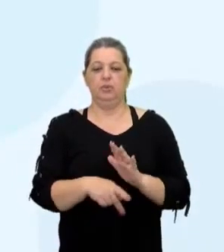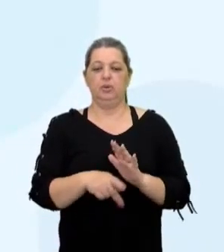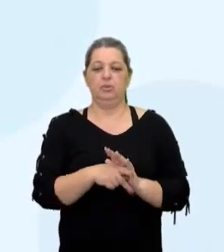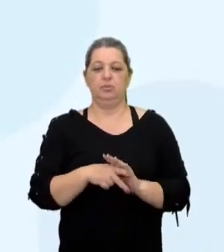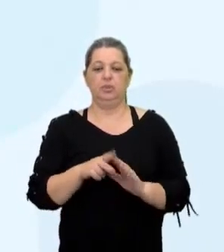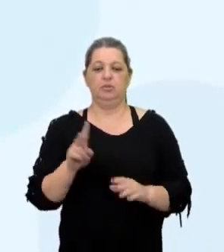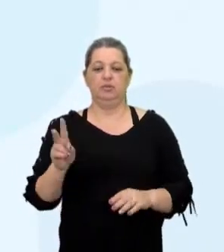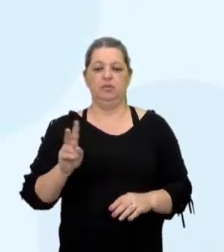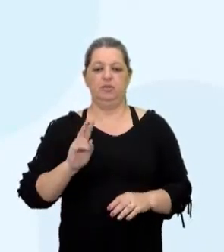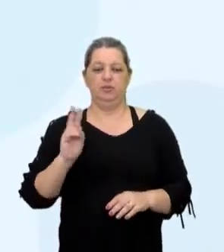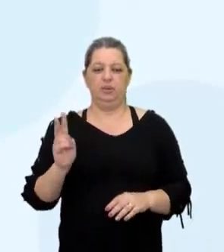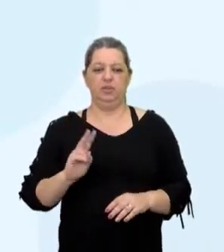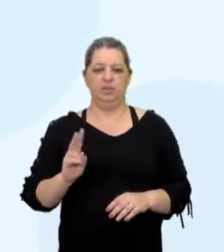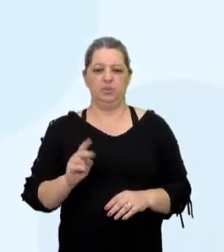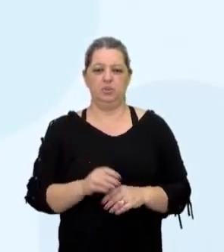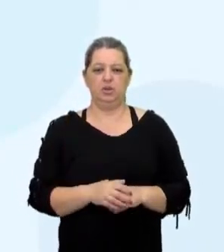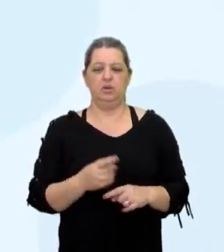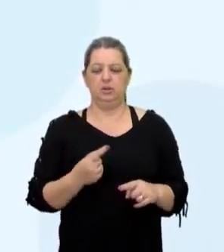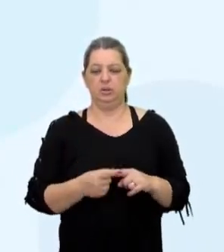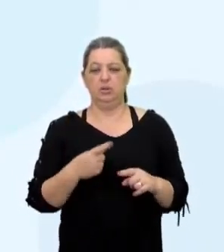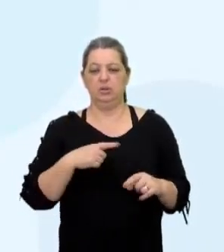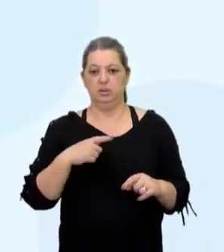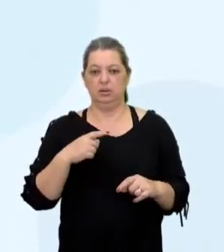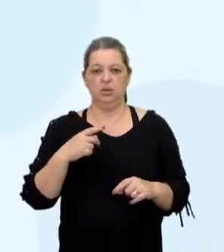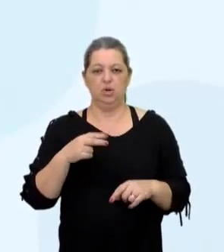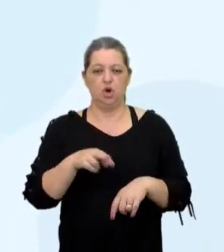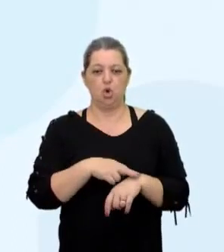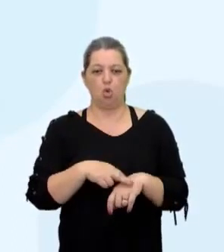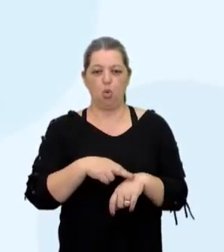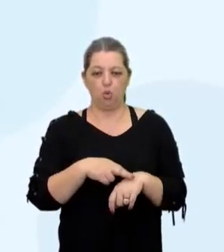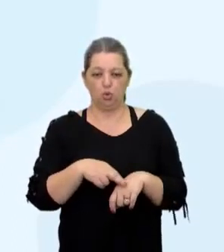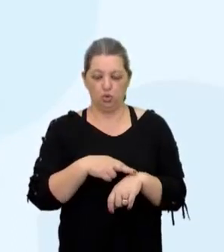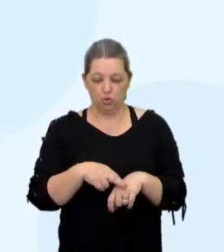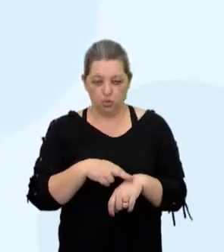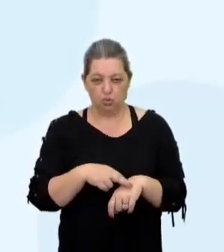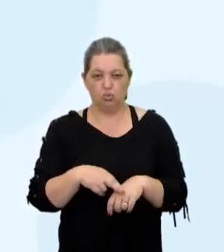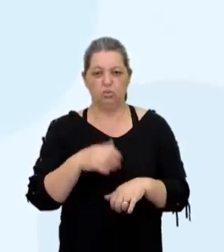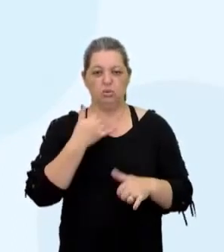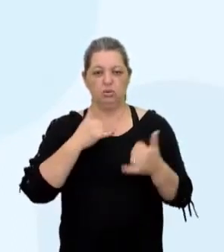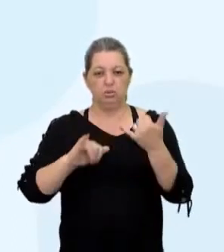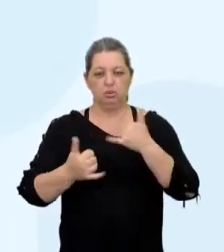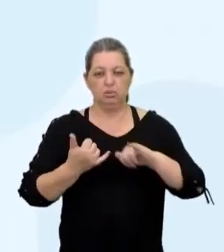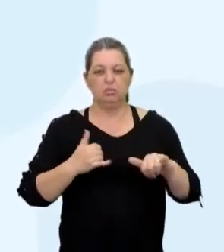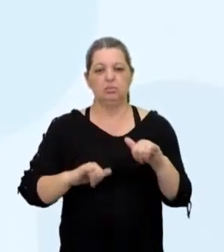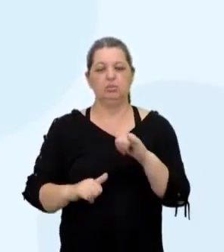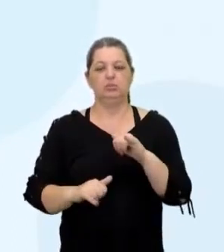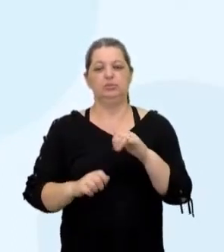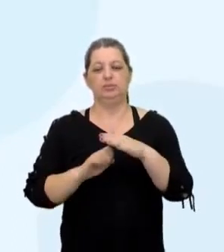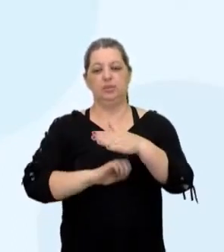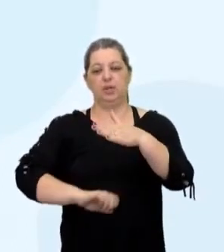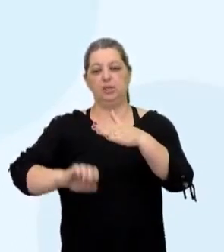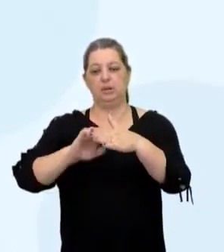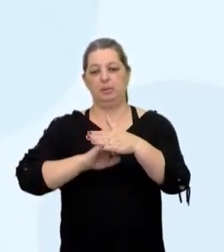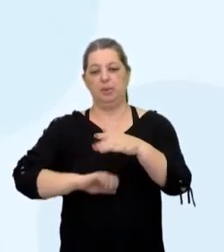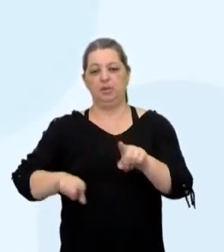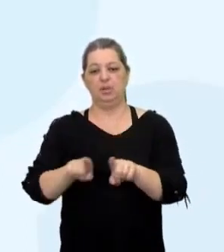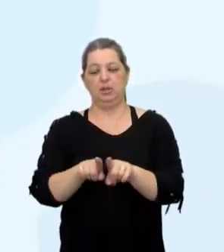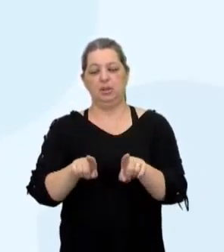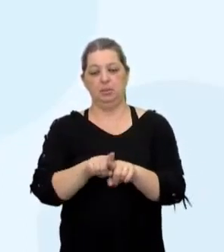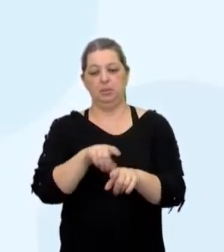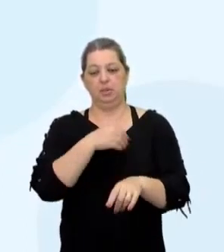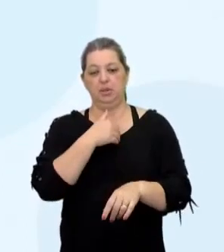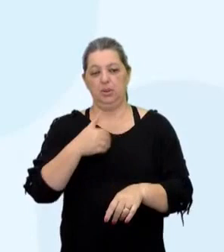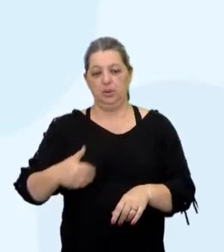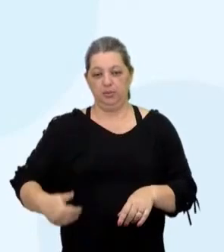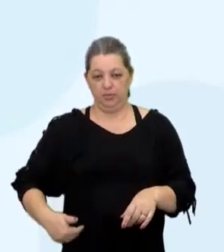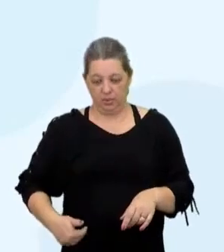em roxo aí tem uma integração aí de eletricidade tanto das estatais como das privadas, né?